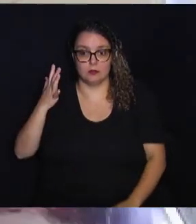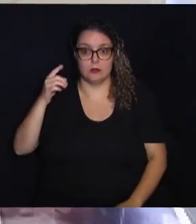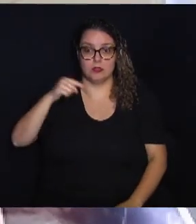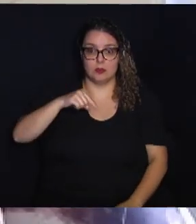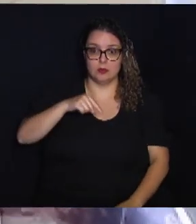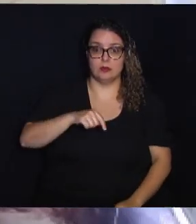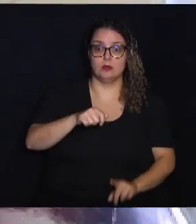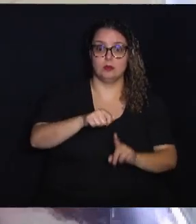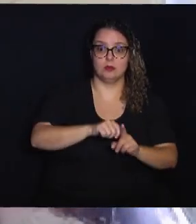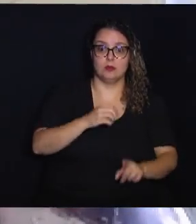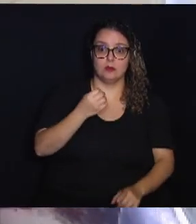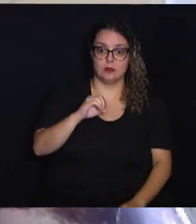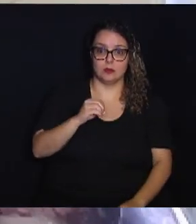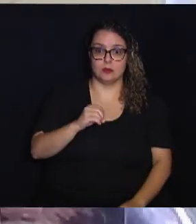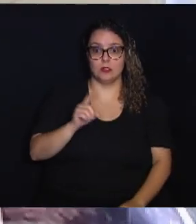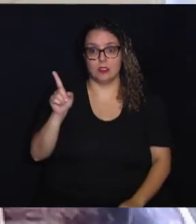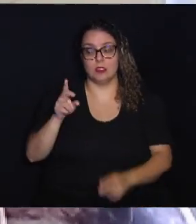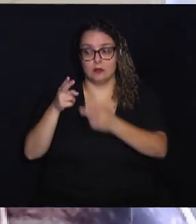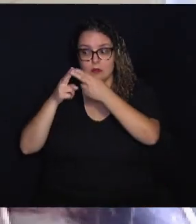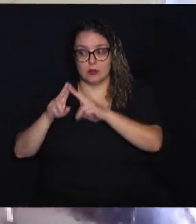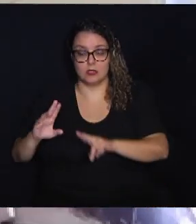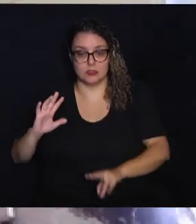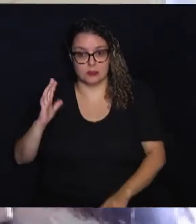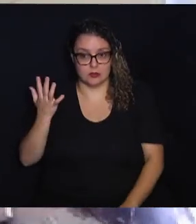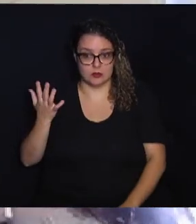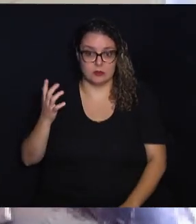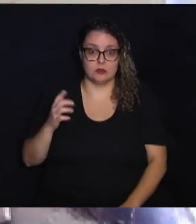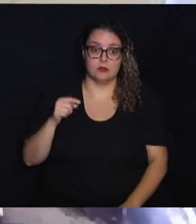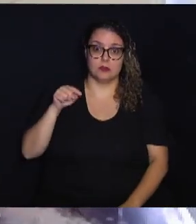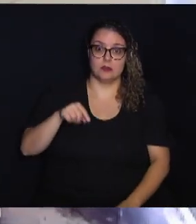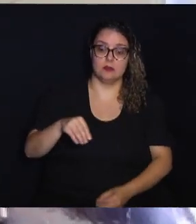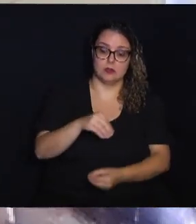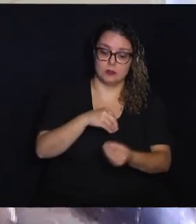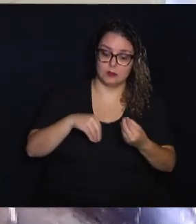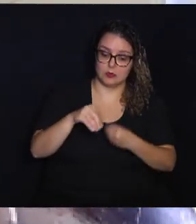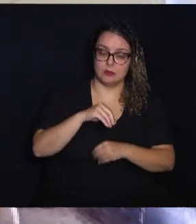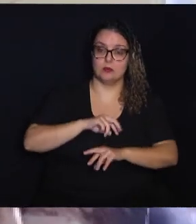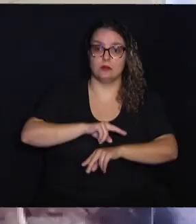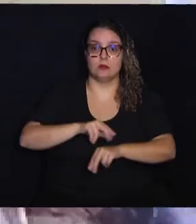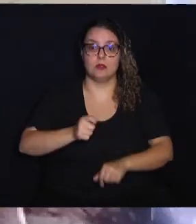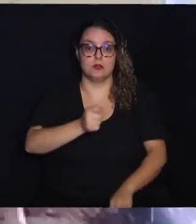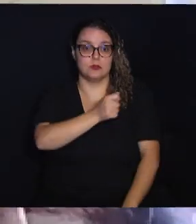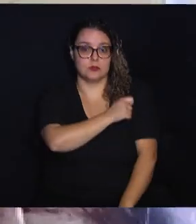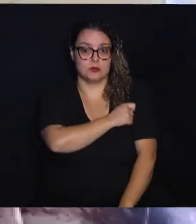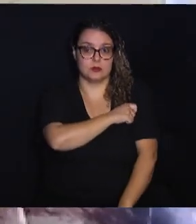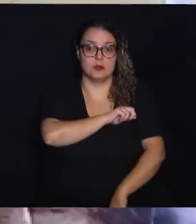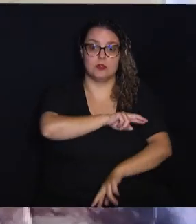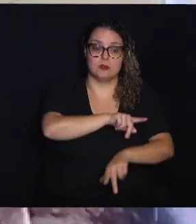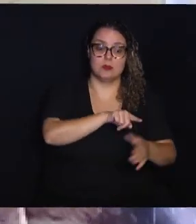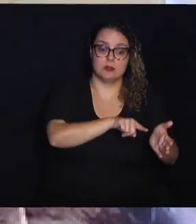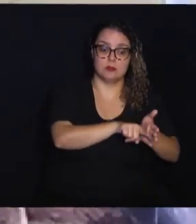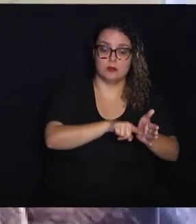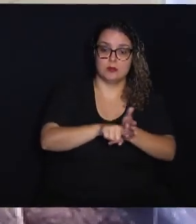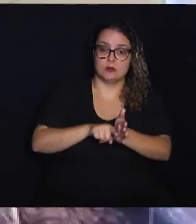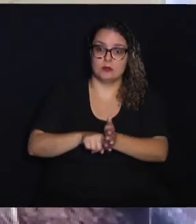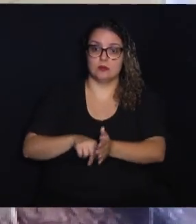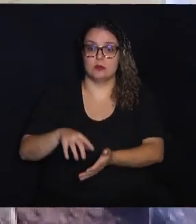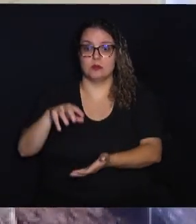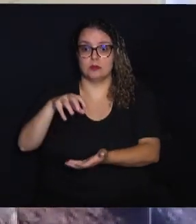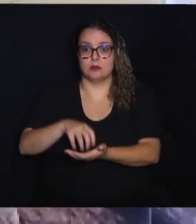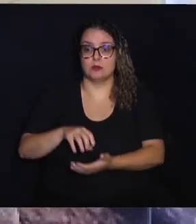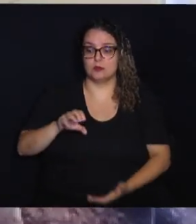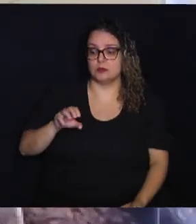aconteceu agora no mês de outubro, lá em Paris. Então, ele envolveu diversos estudantes, diversos pesquisadores aqui